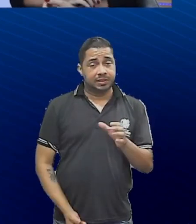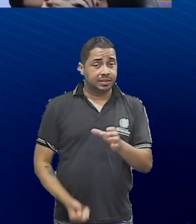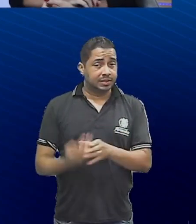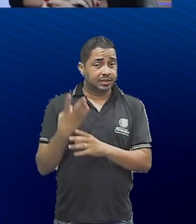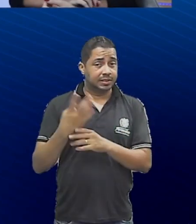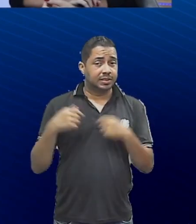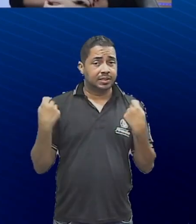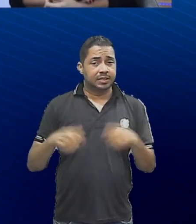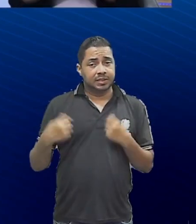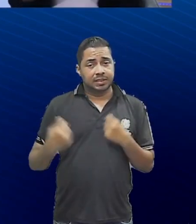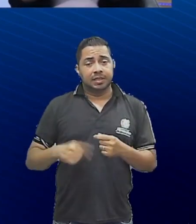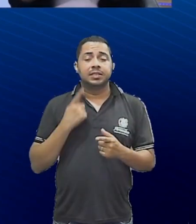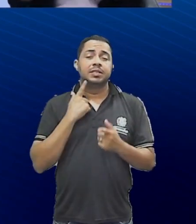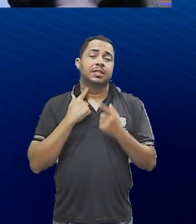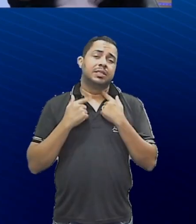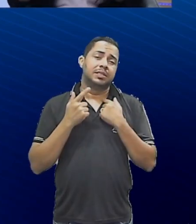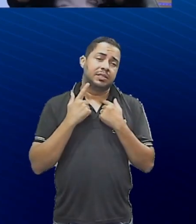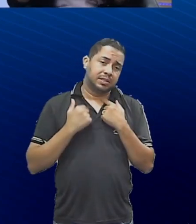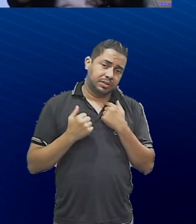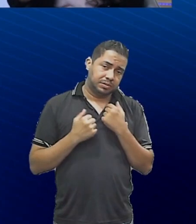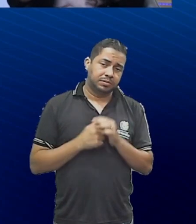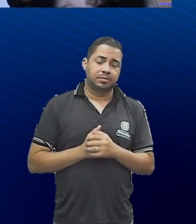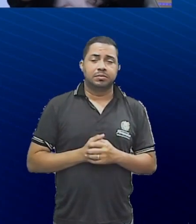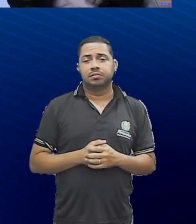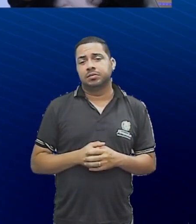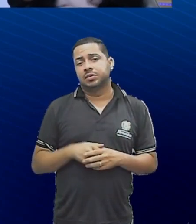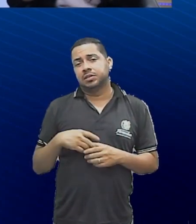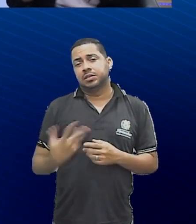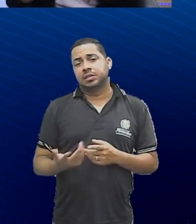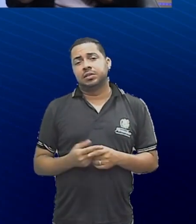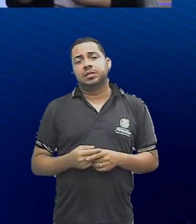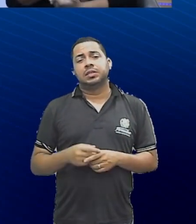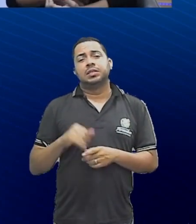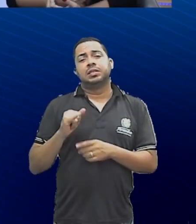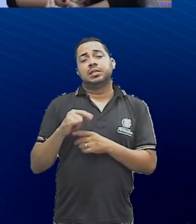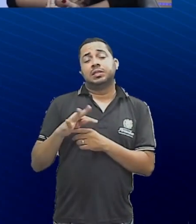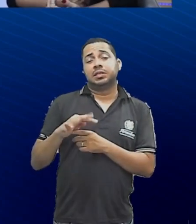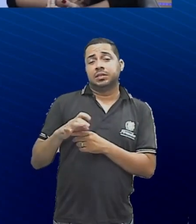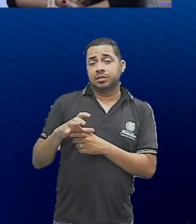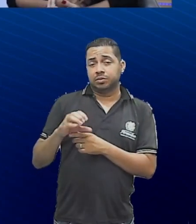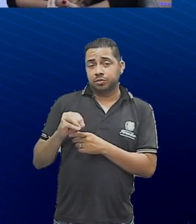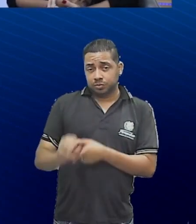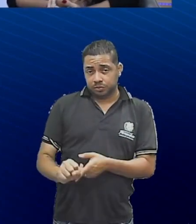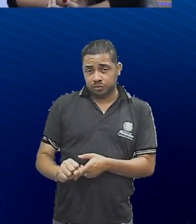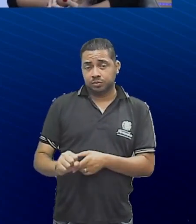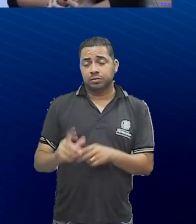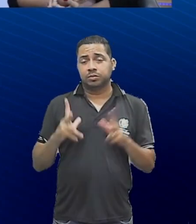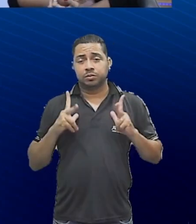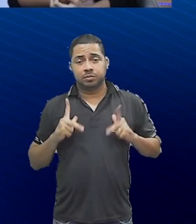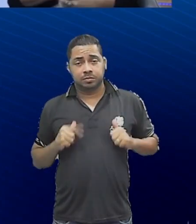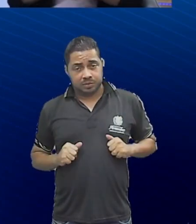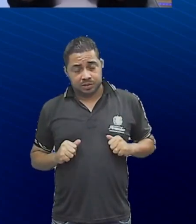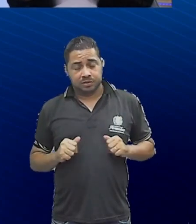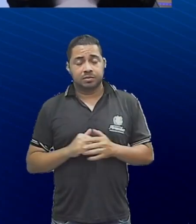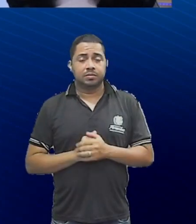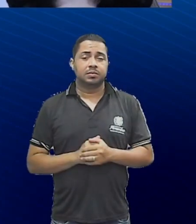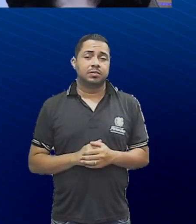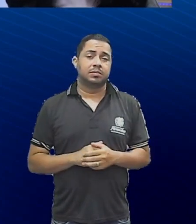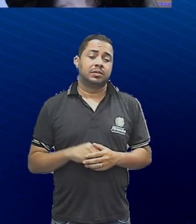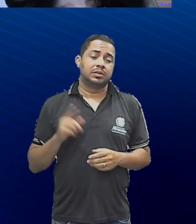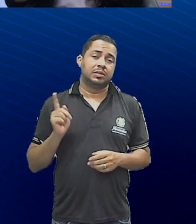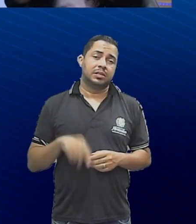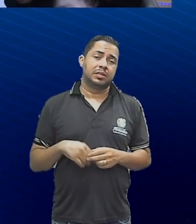necessidades e desejos. Bom, necessidades são intrínsecas ao ser humano, certo? São